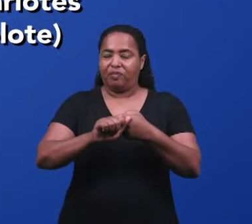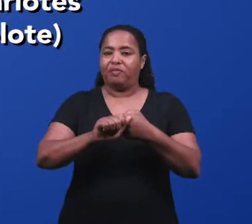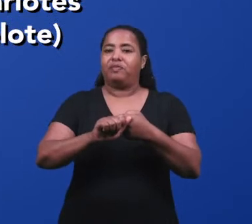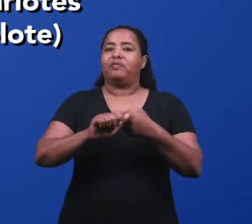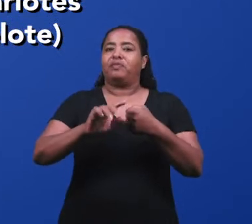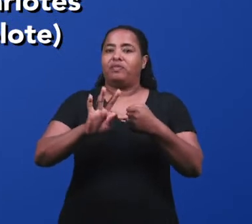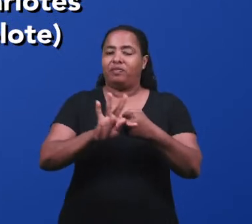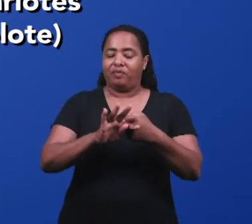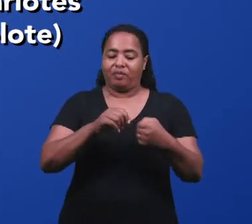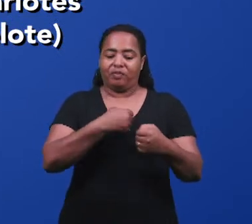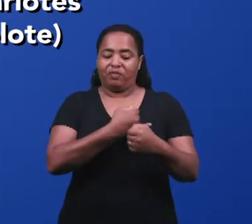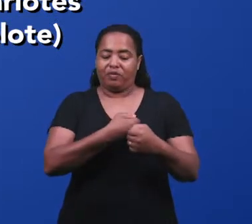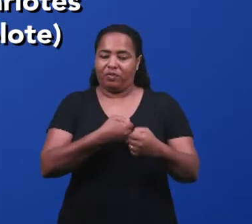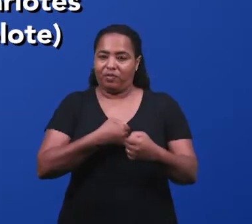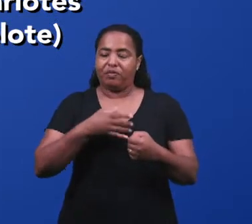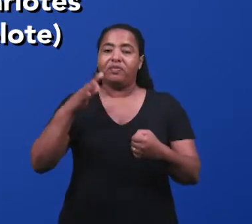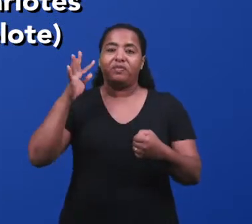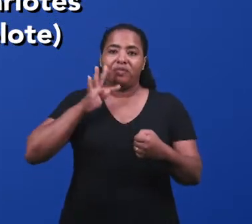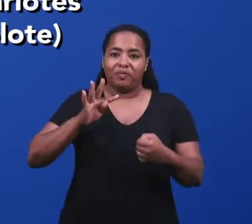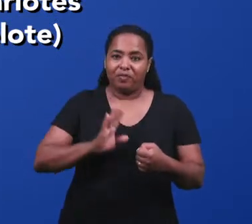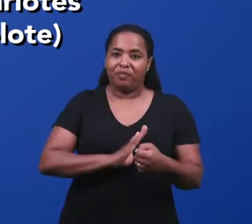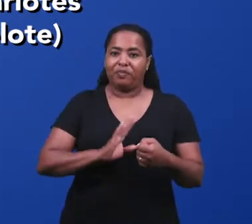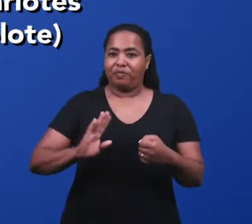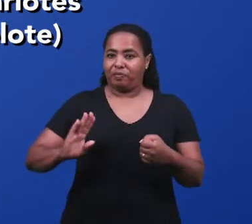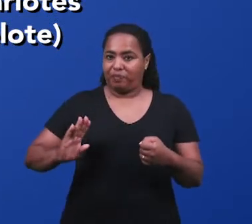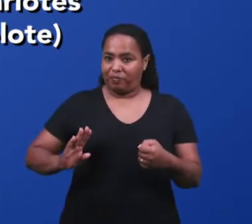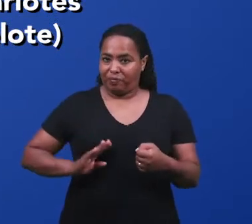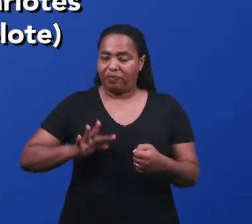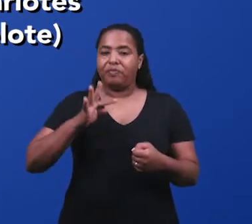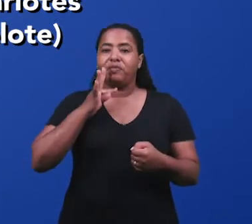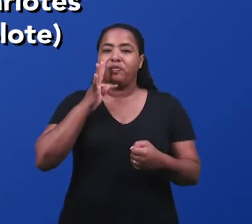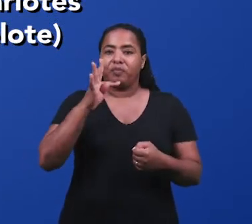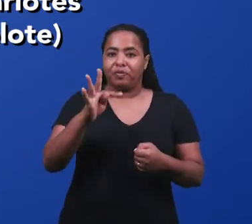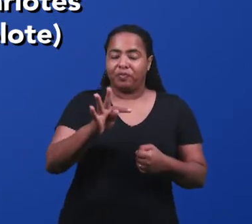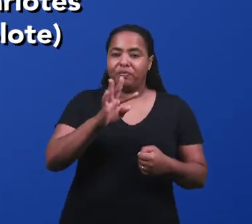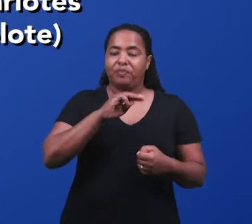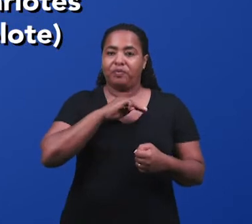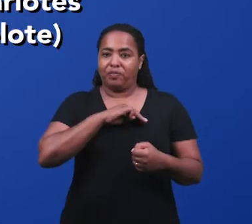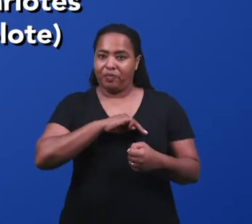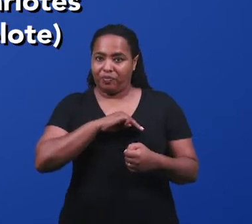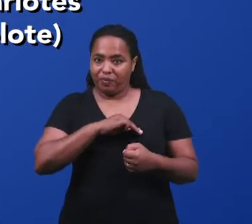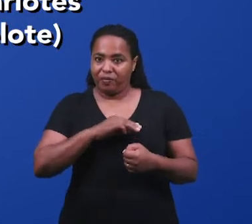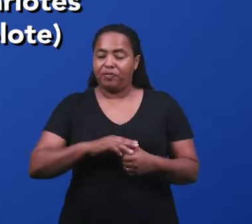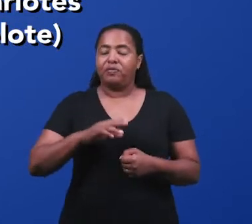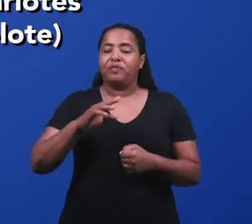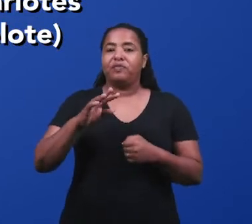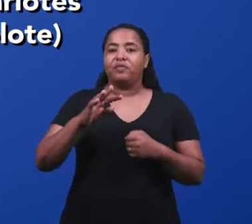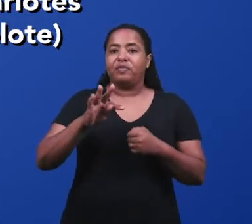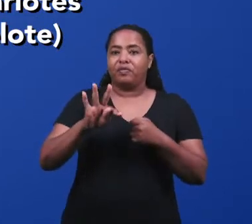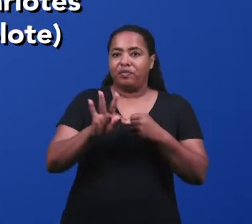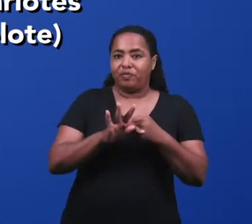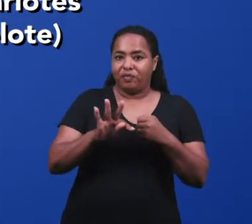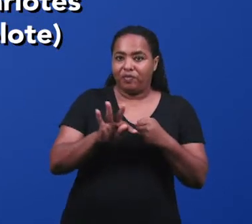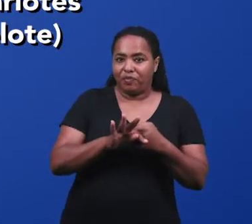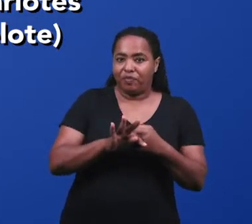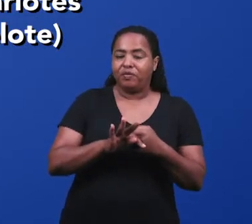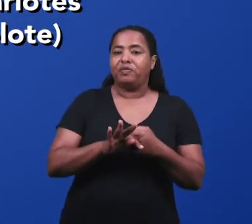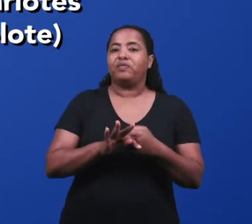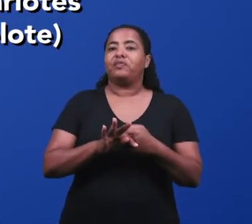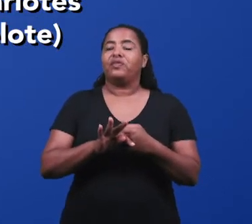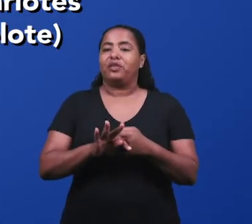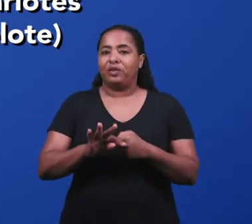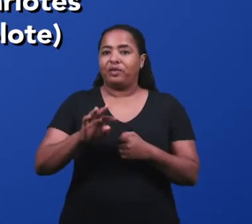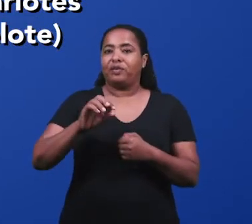André, Tiago e João. Eduardo. Felipe, Bartolomeu, Tomé e Mateus. Emanuele. Tiago,